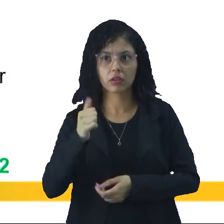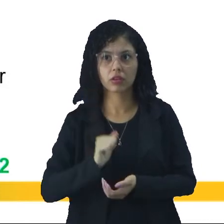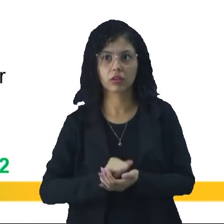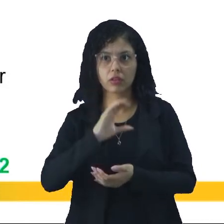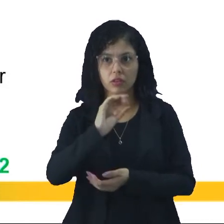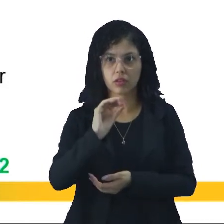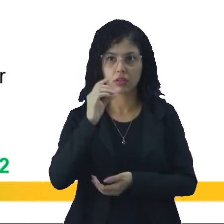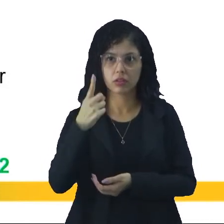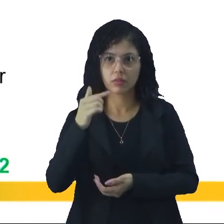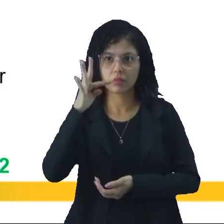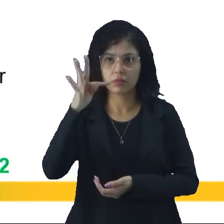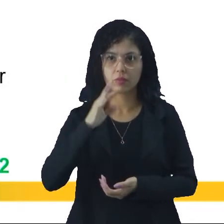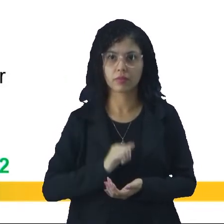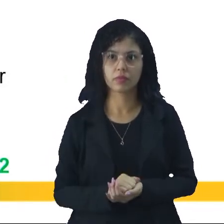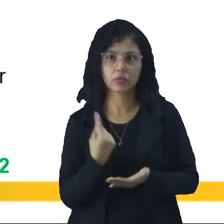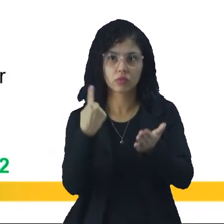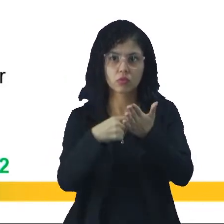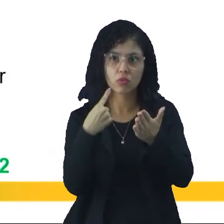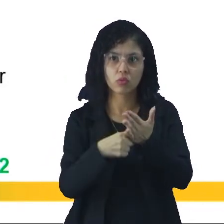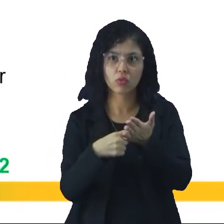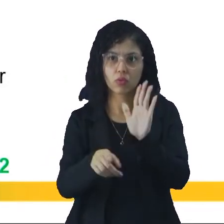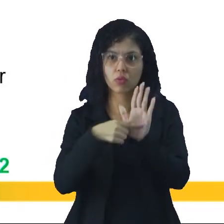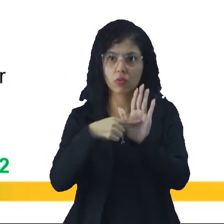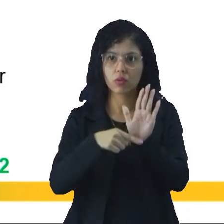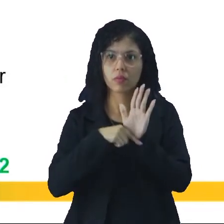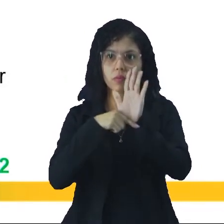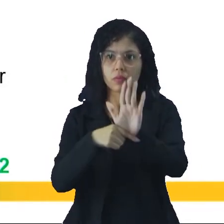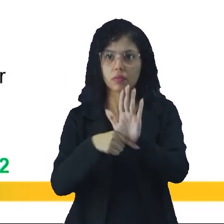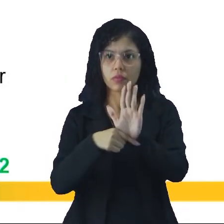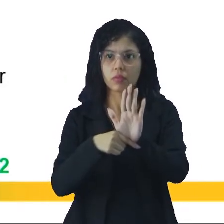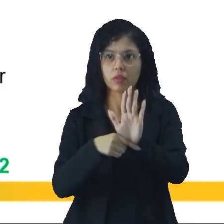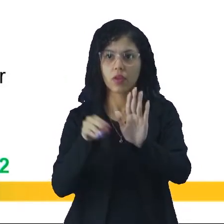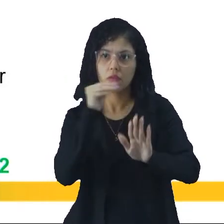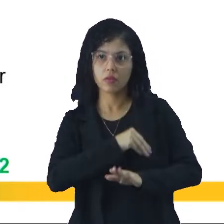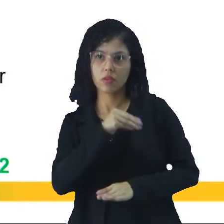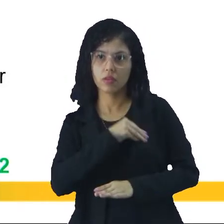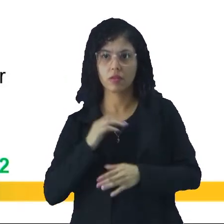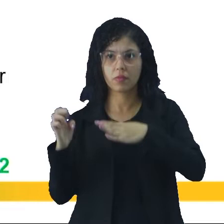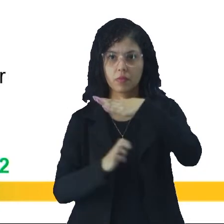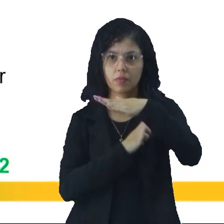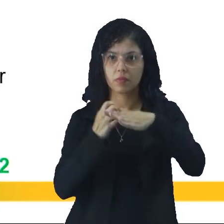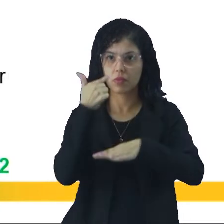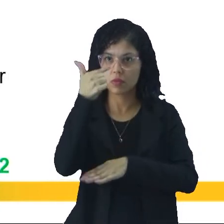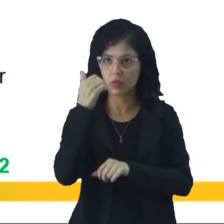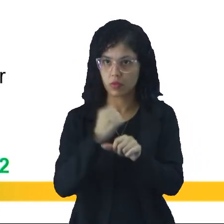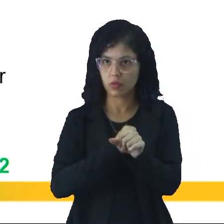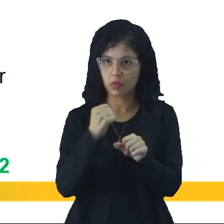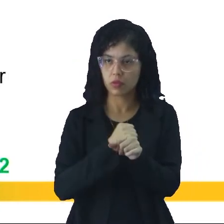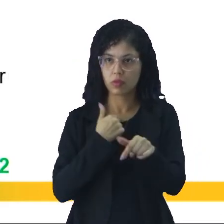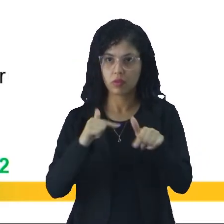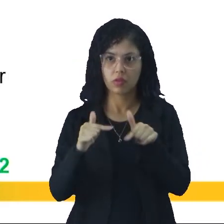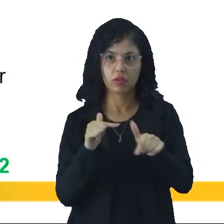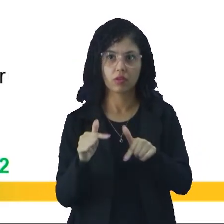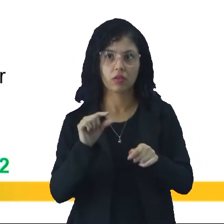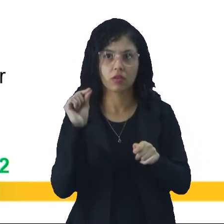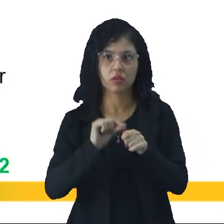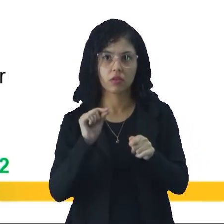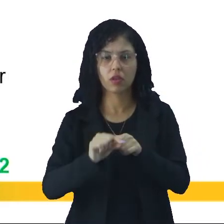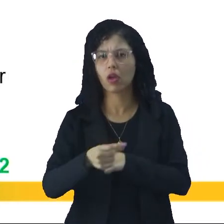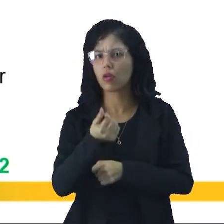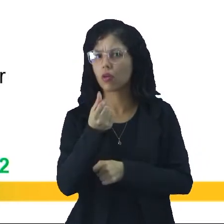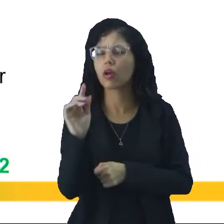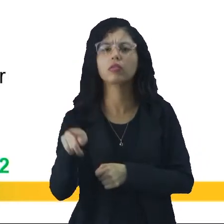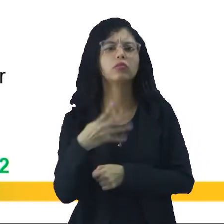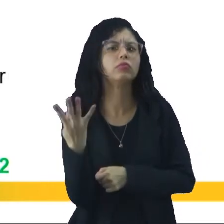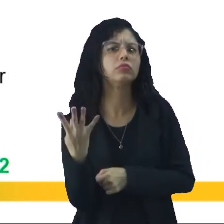T. De acordo com a proposta do sindicato, o salário de um profissional dessa empresa com 2 anos de tempo de serviço será em reais igual a